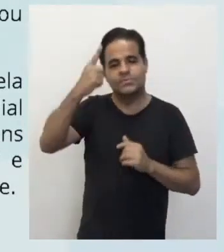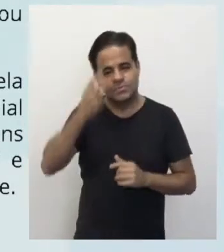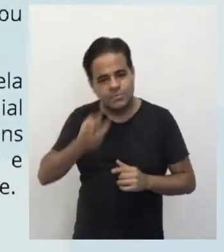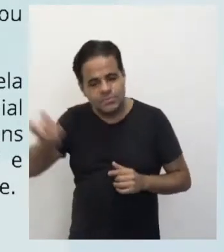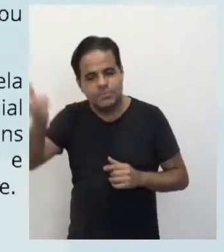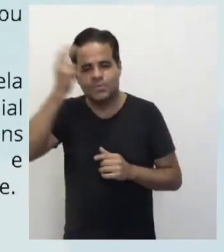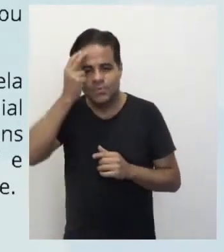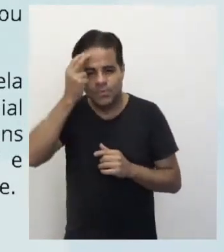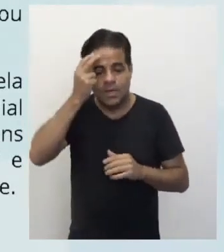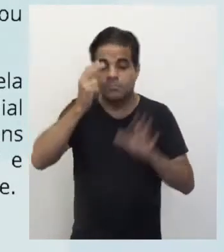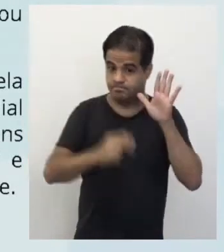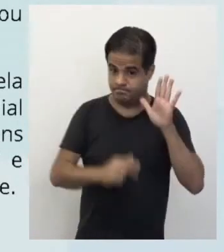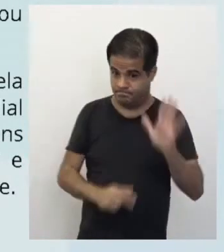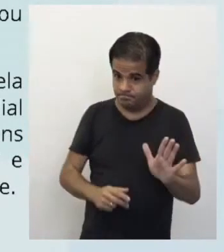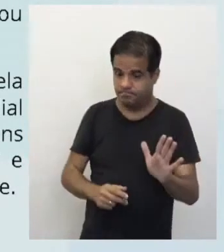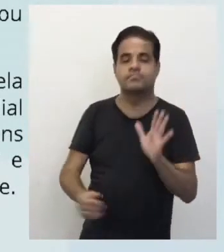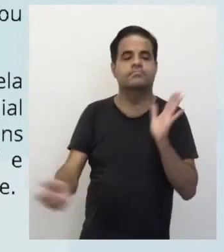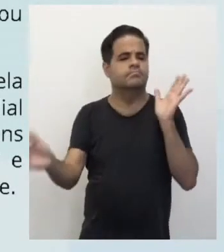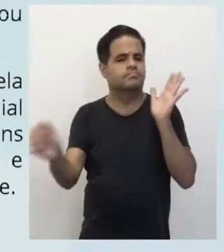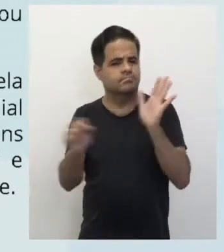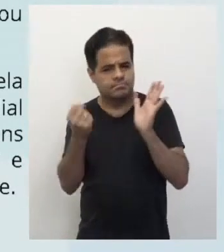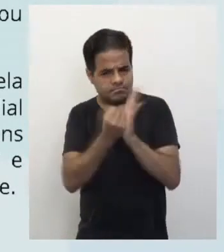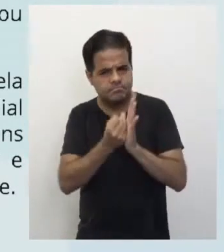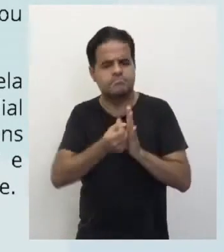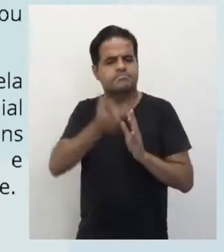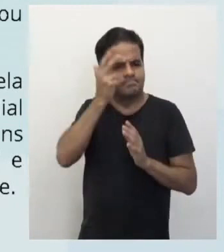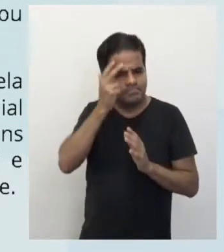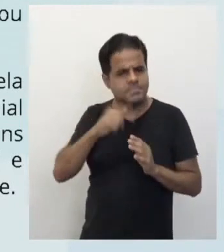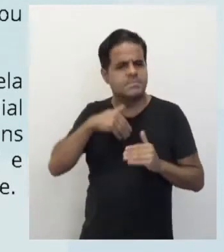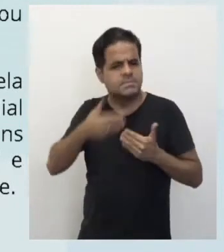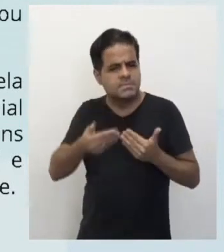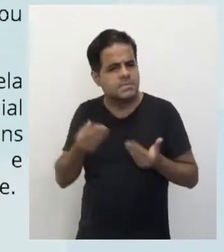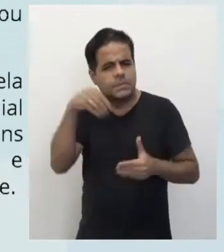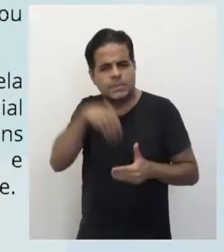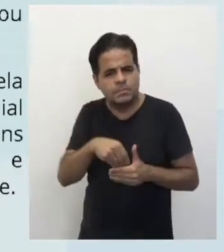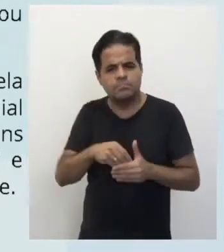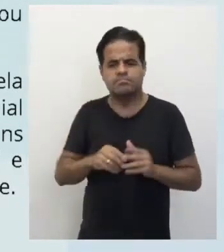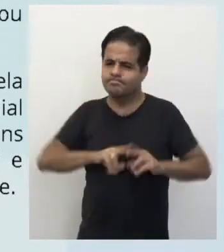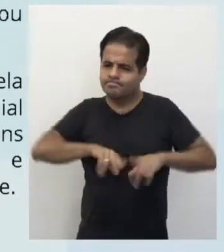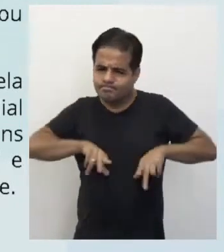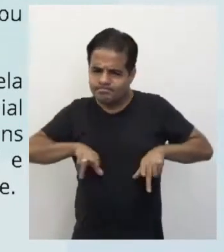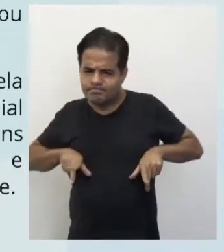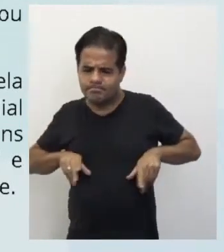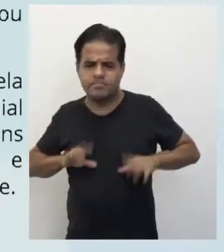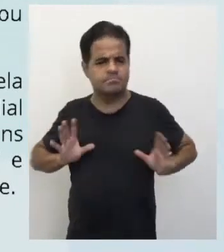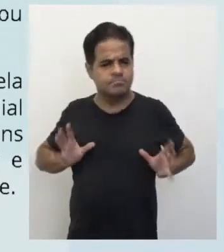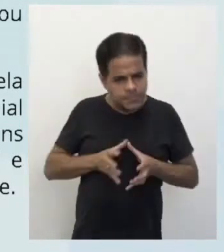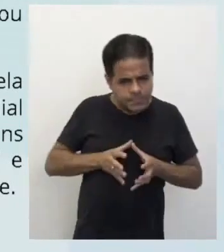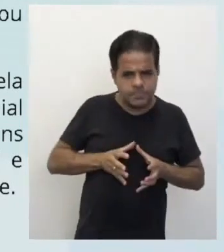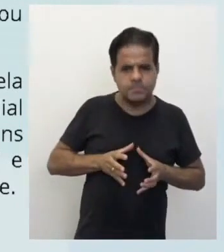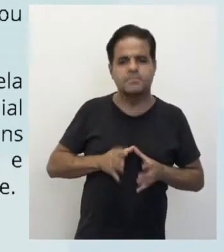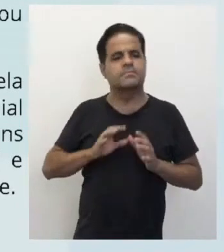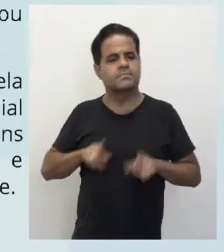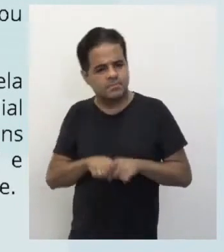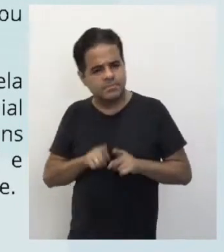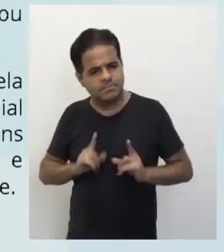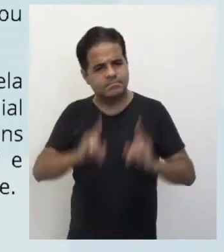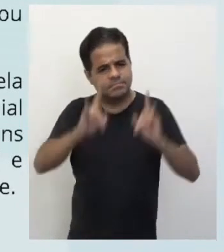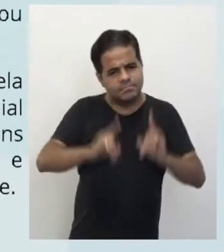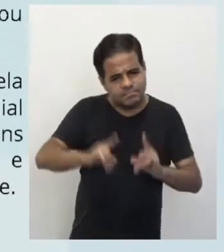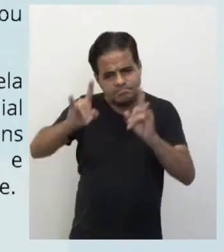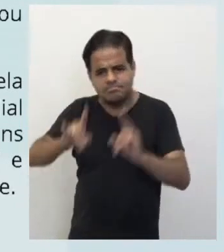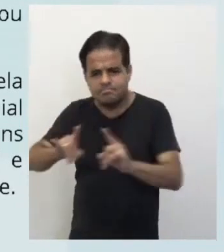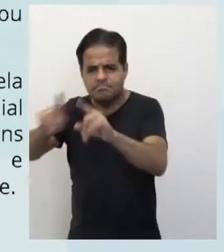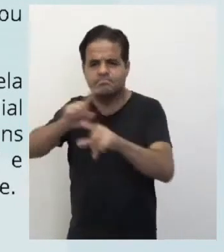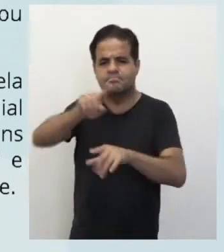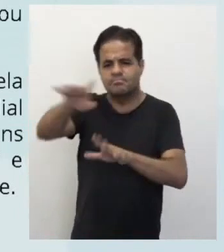culturas. O patrimônio cultural mundial é composto por monumentos, grupos de edifícios ou sítios